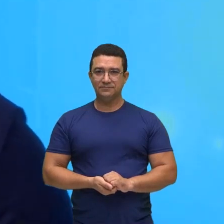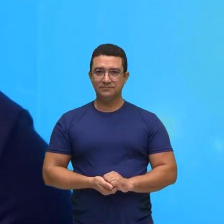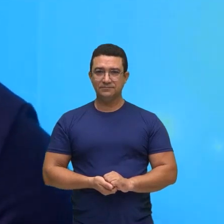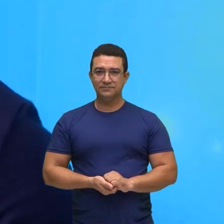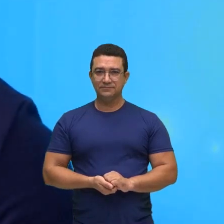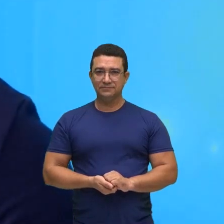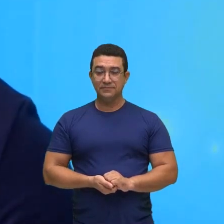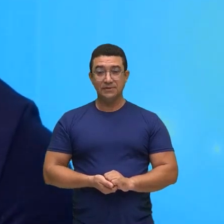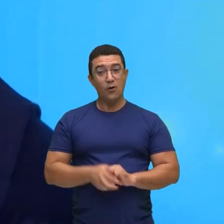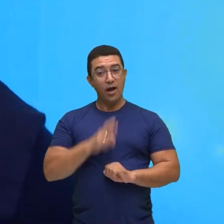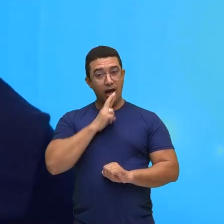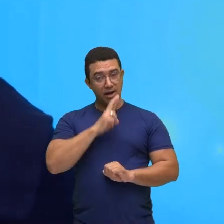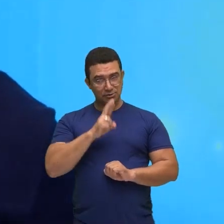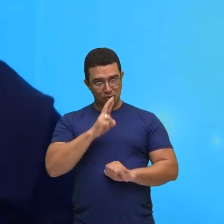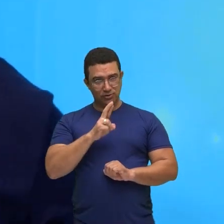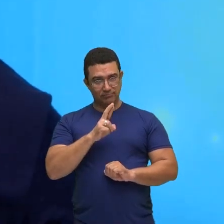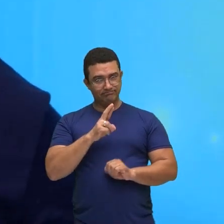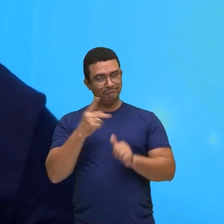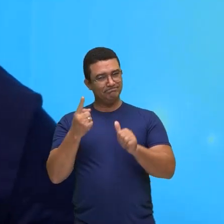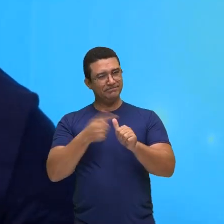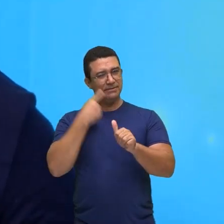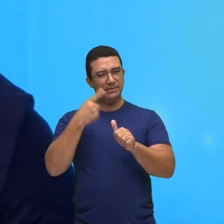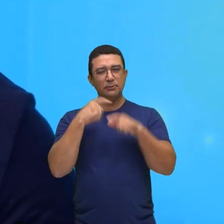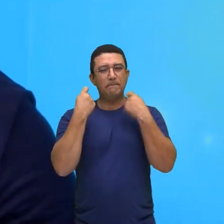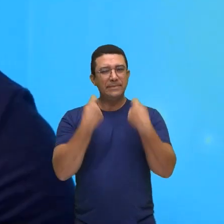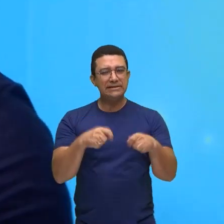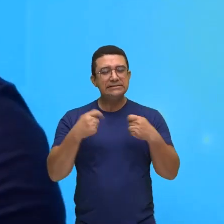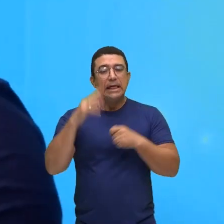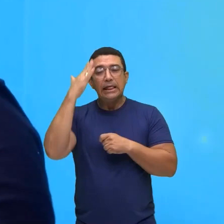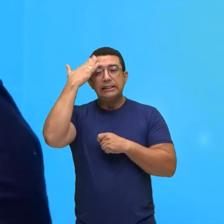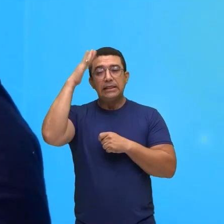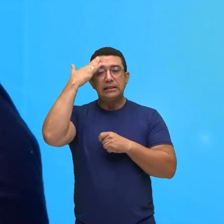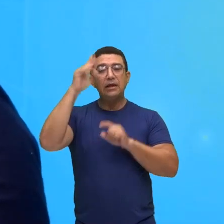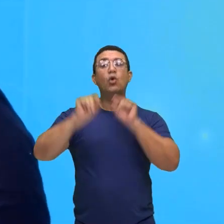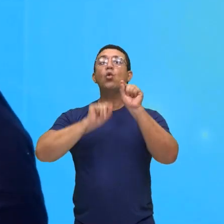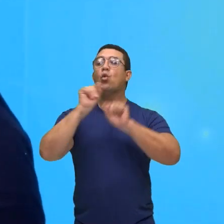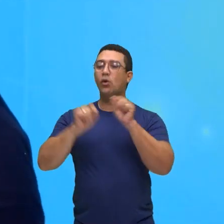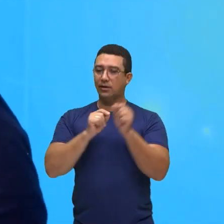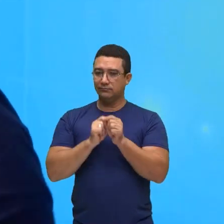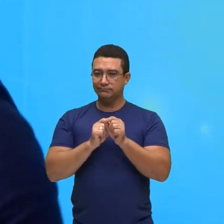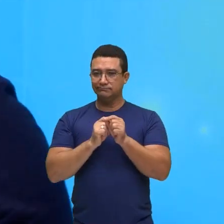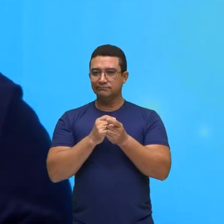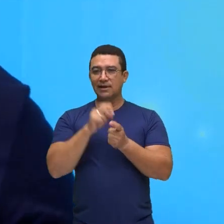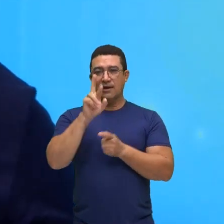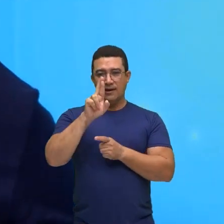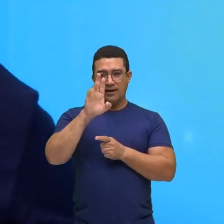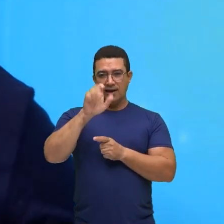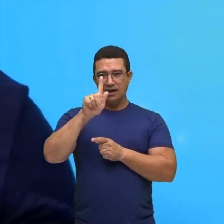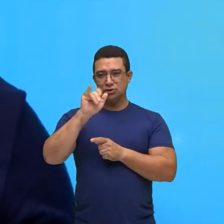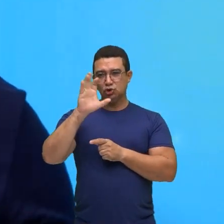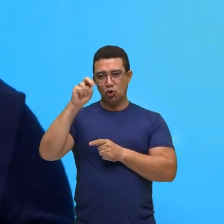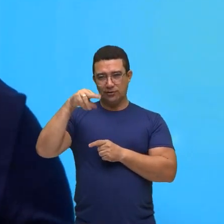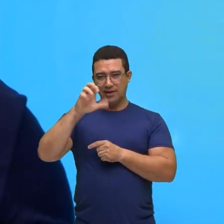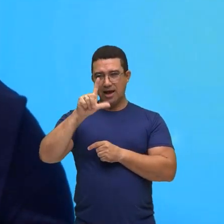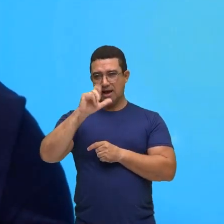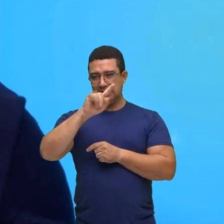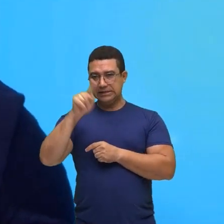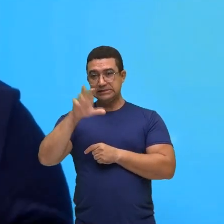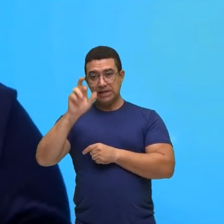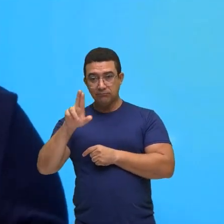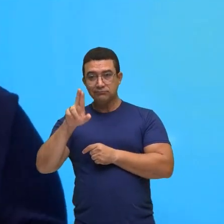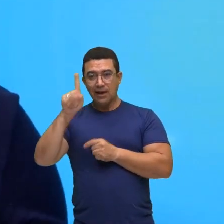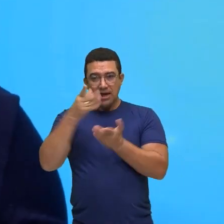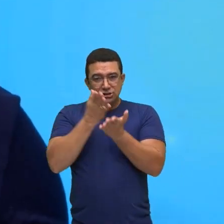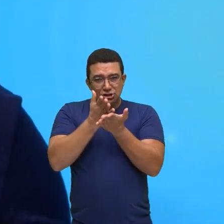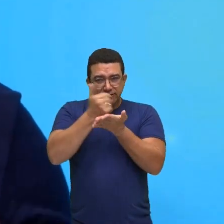Para responder essa pergunta, primeiramente é necessário a gente entender o que é regionalizar. Regionalizar é dividir o território